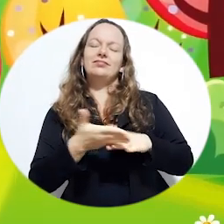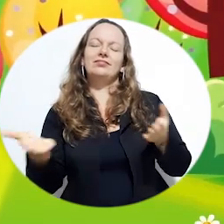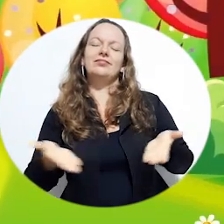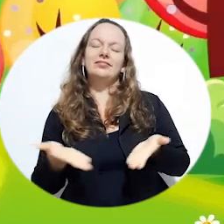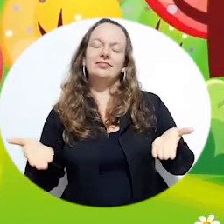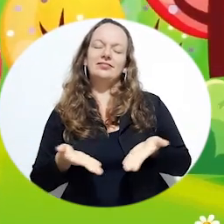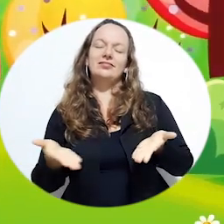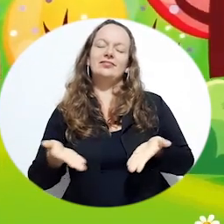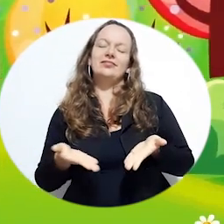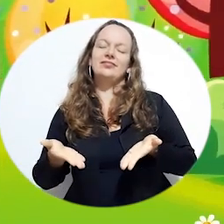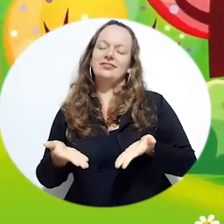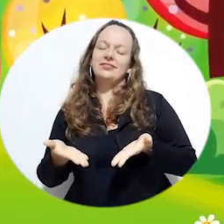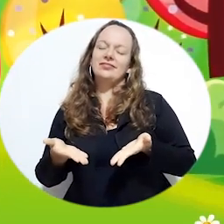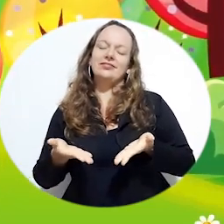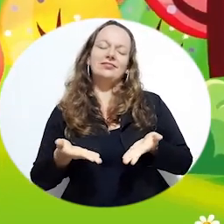vocês, hein?